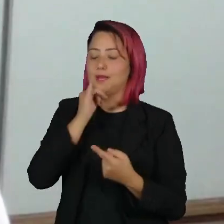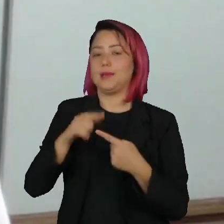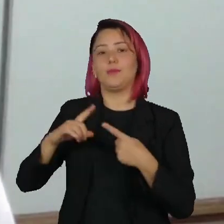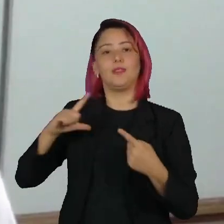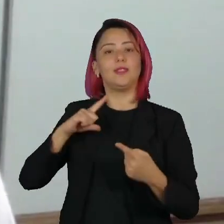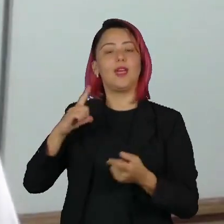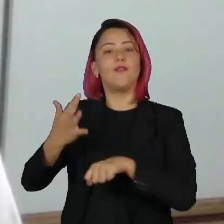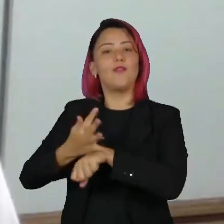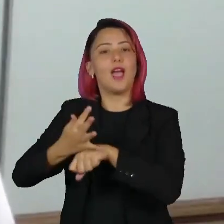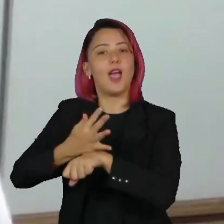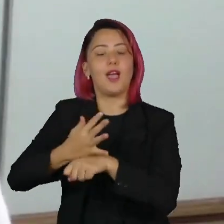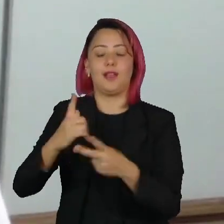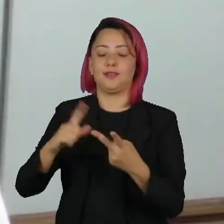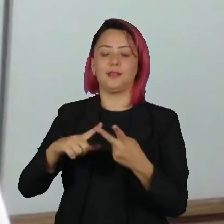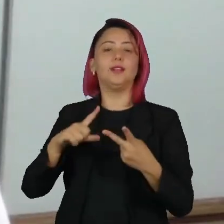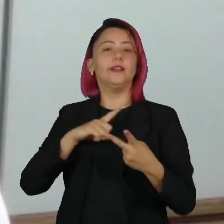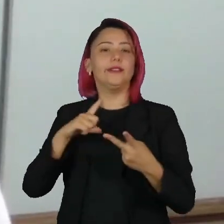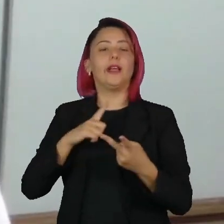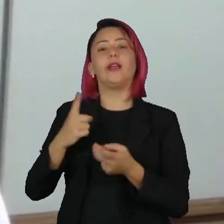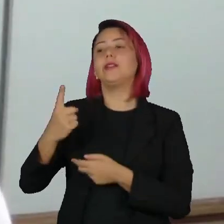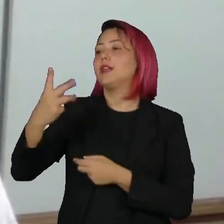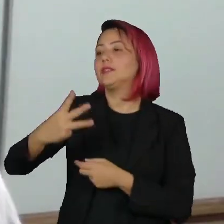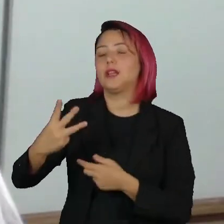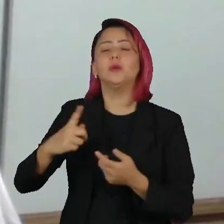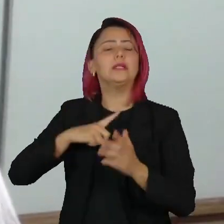férias, enfim, ele tem todos os seus direitos